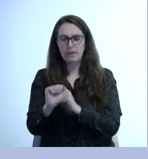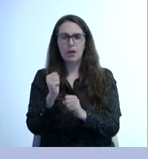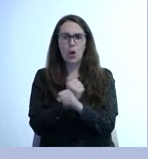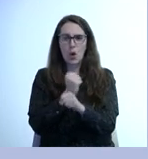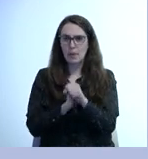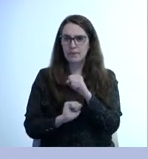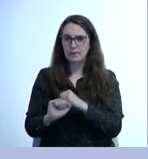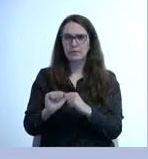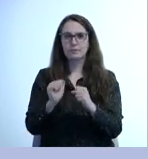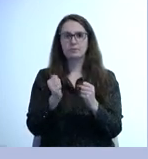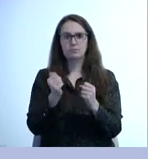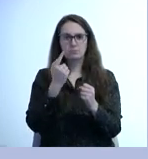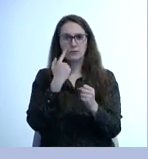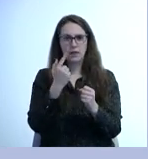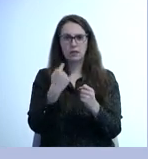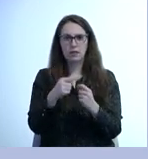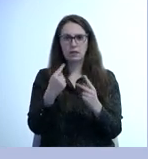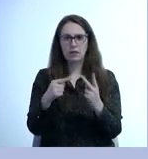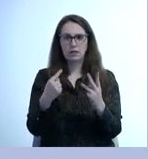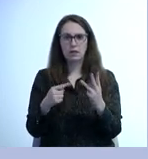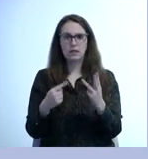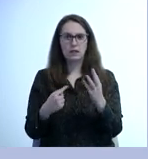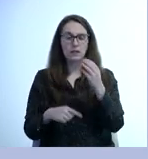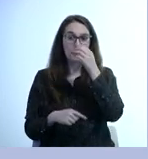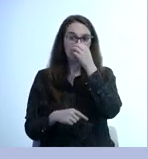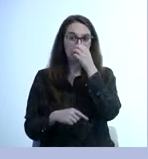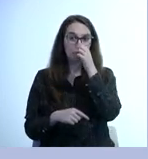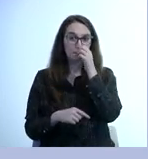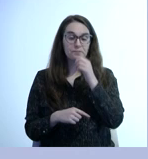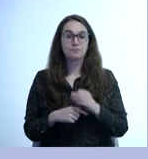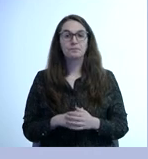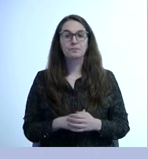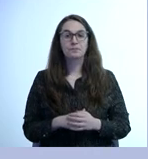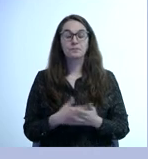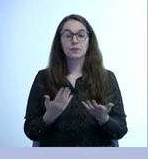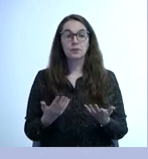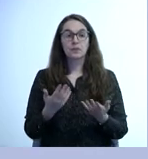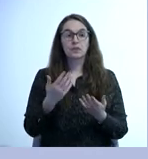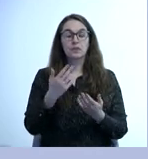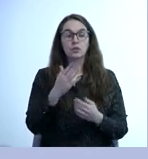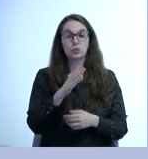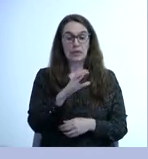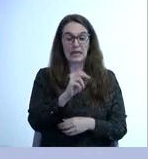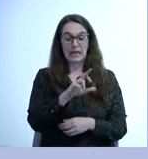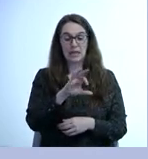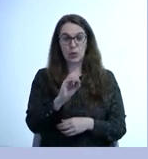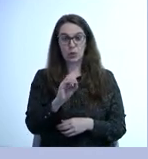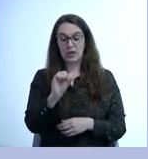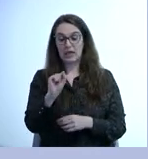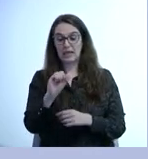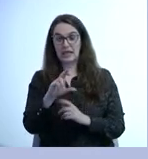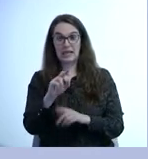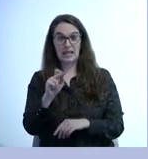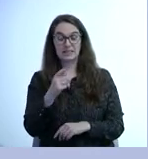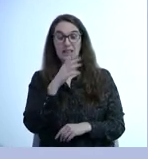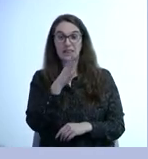Graça, ao longo de toda a nave expositiva, portanto, ao longo de toda a sua carreira. O próprio João Luís Carrilho da Graça muitas vezes refere que quando vê as